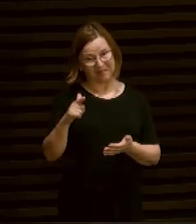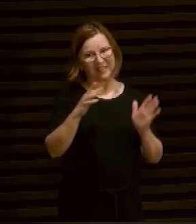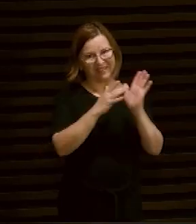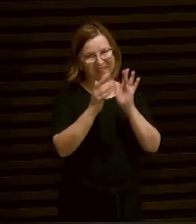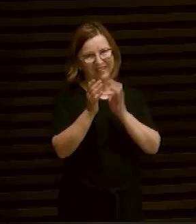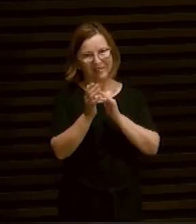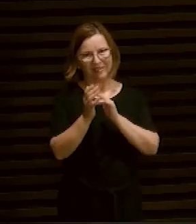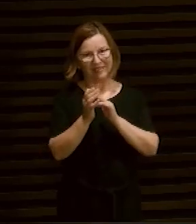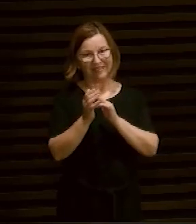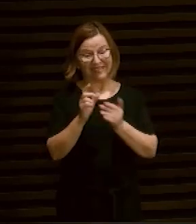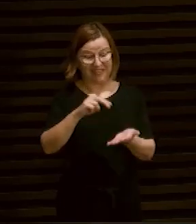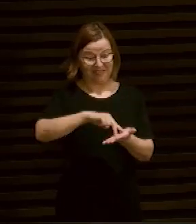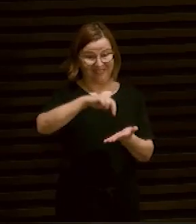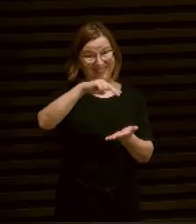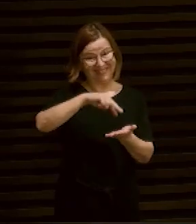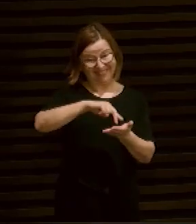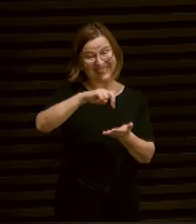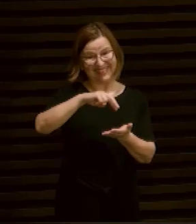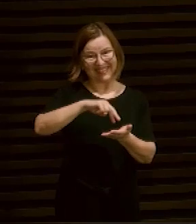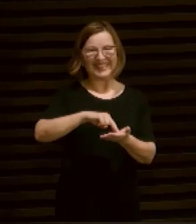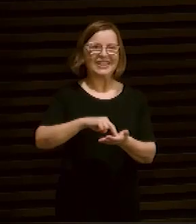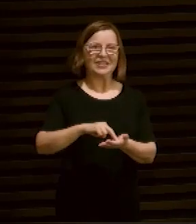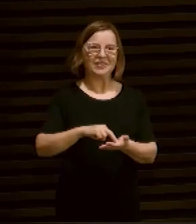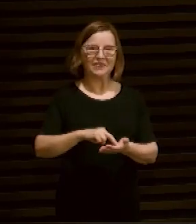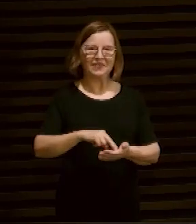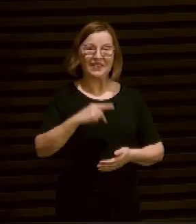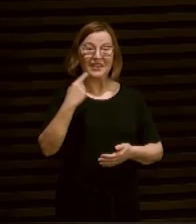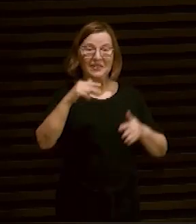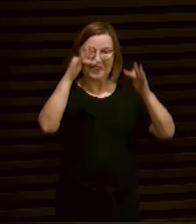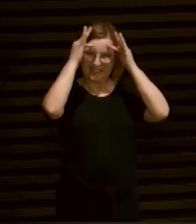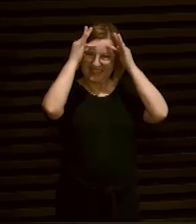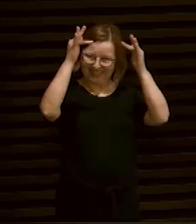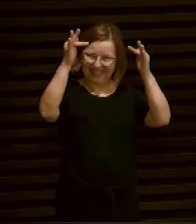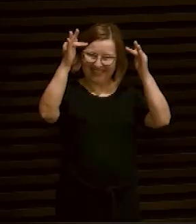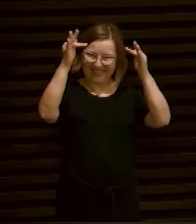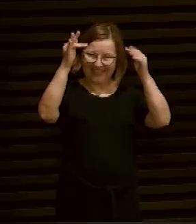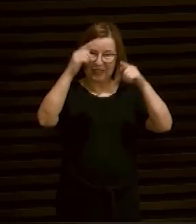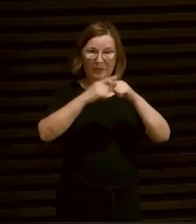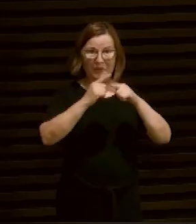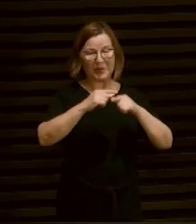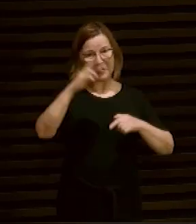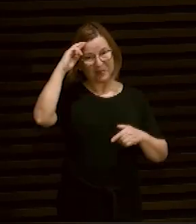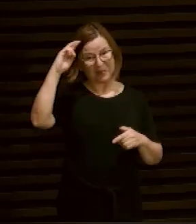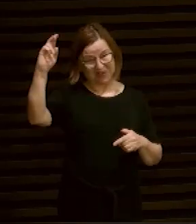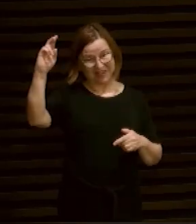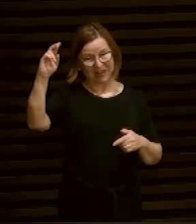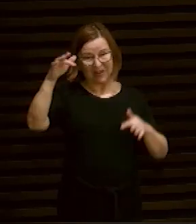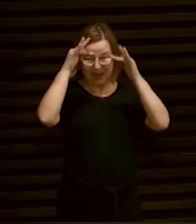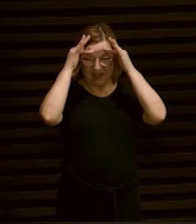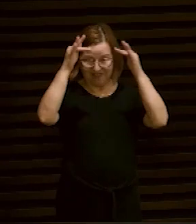E regozije-se em sua fidelidade. Ele diz que ele foi fiel em toda a